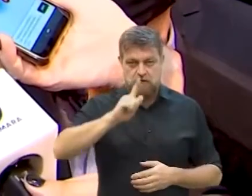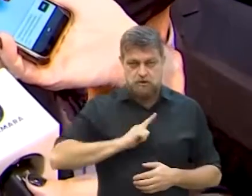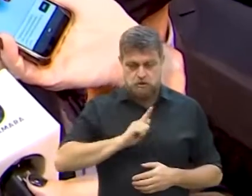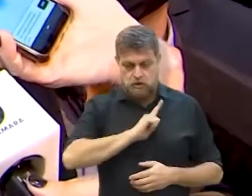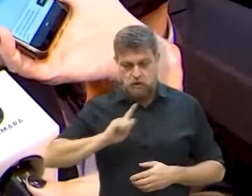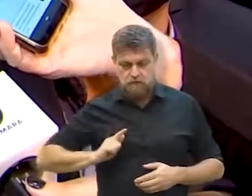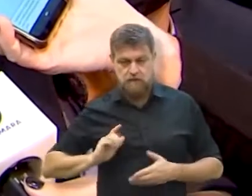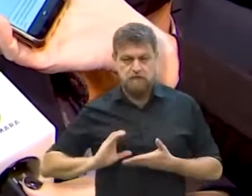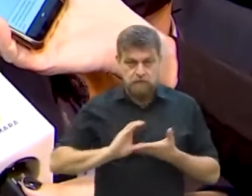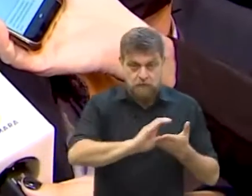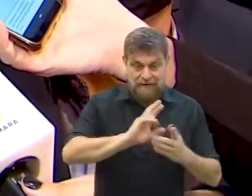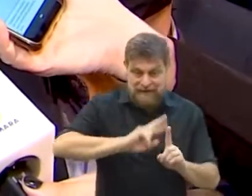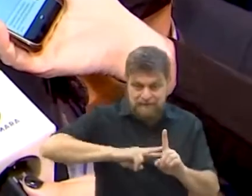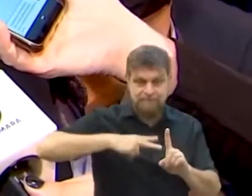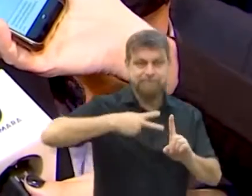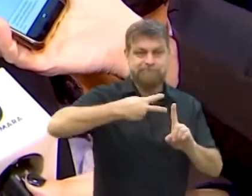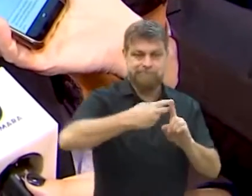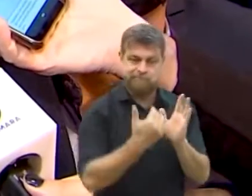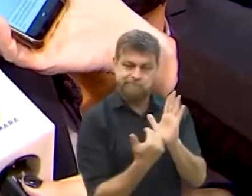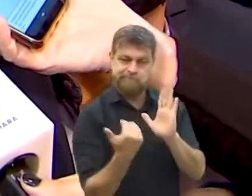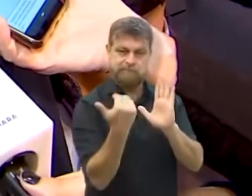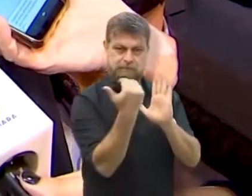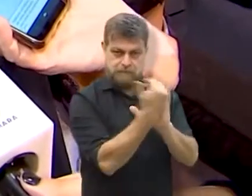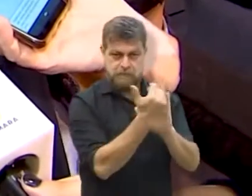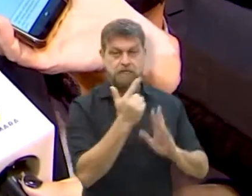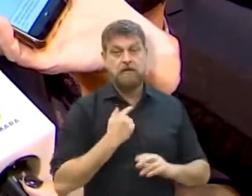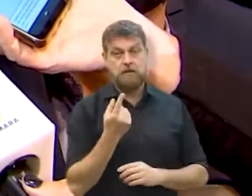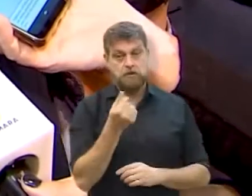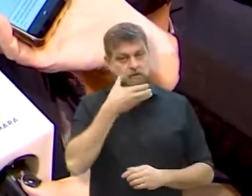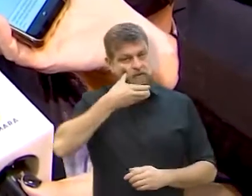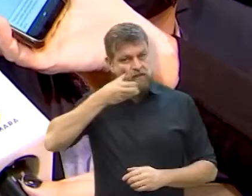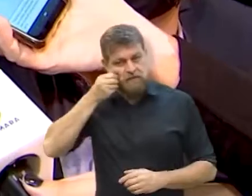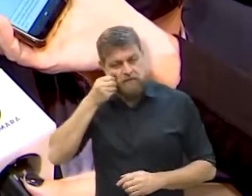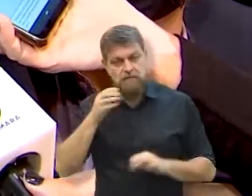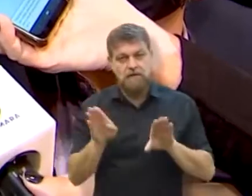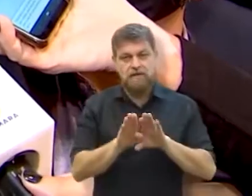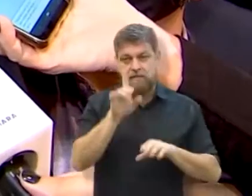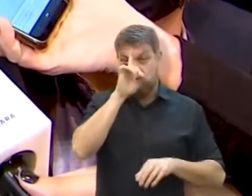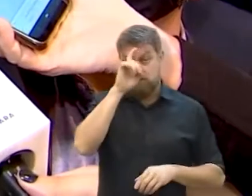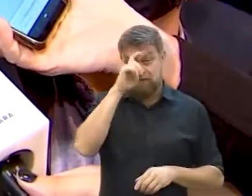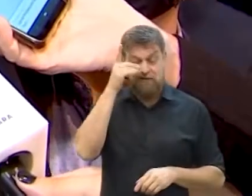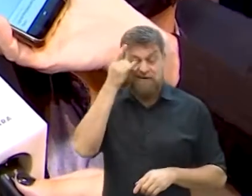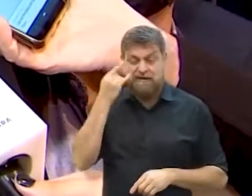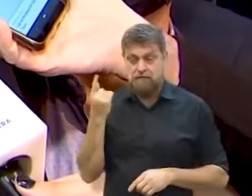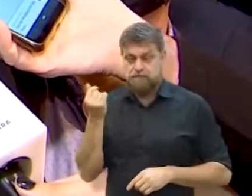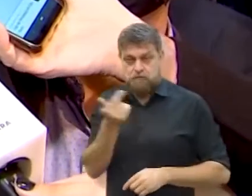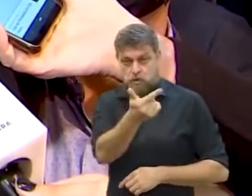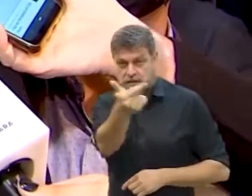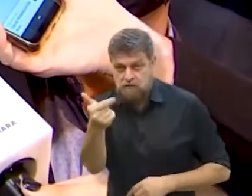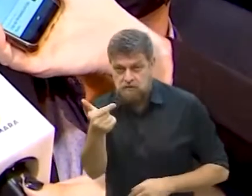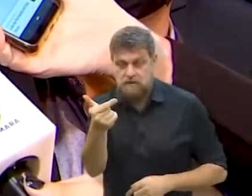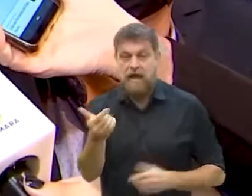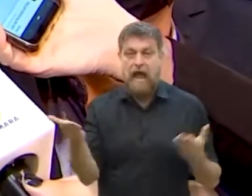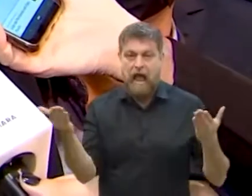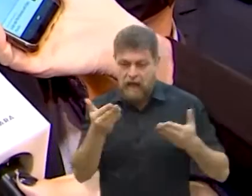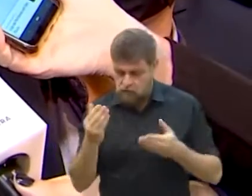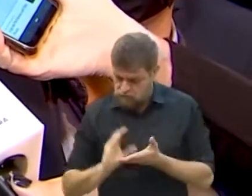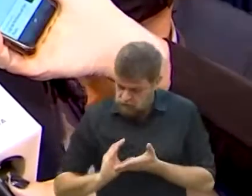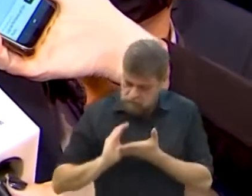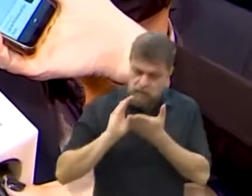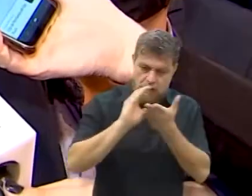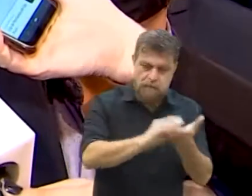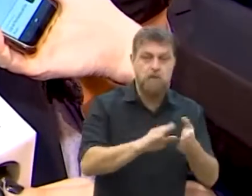recebiam algum valor do estado passam a receber um valor maior neste critério e também todos os hospitais filantrópicos que estavam fora do